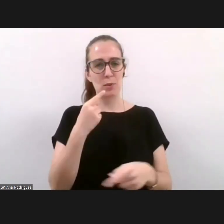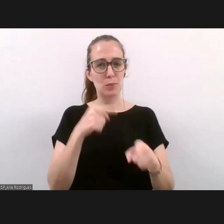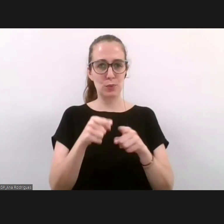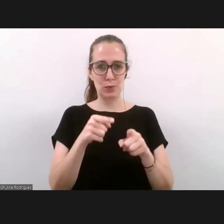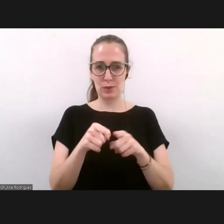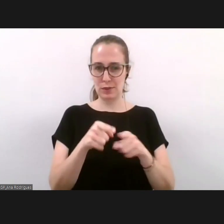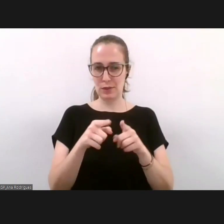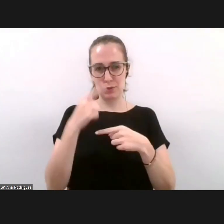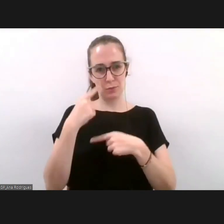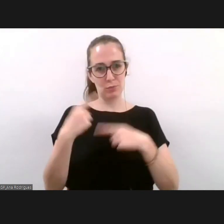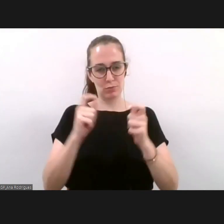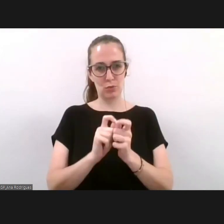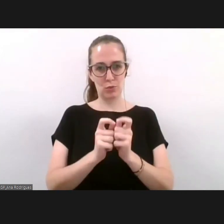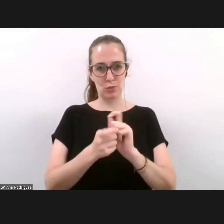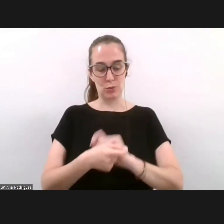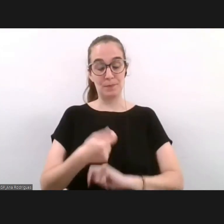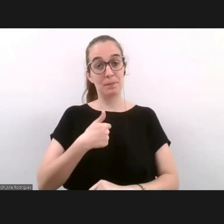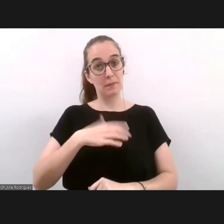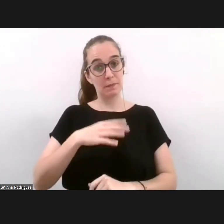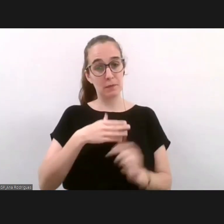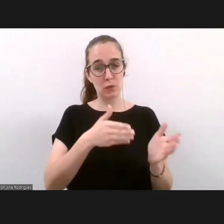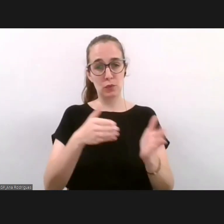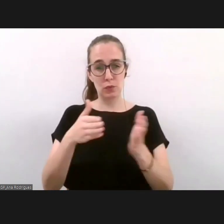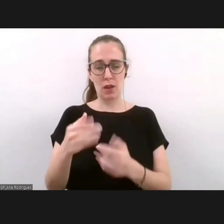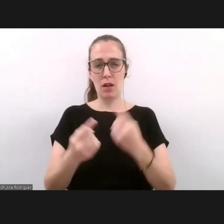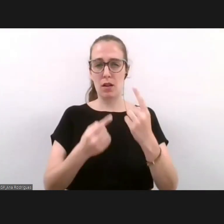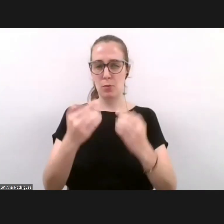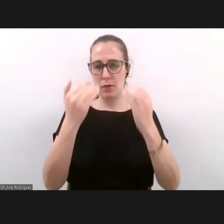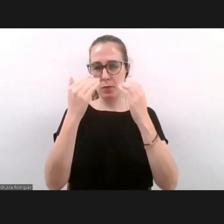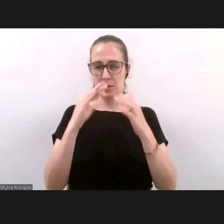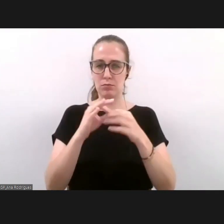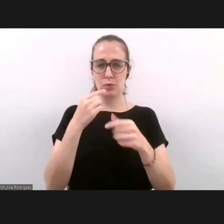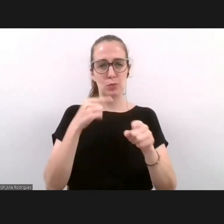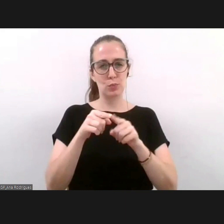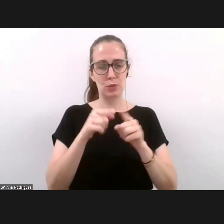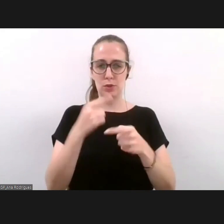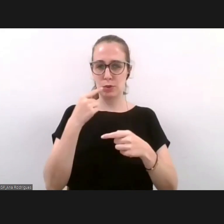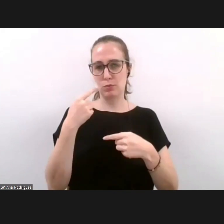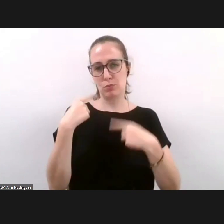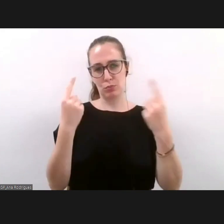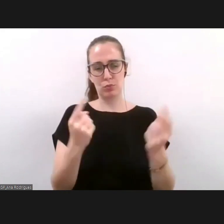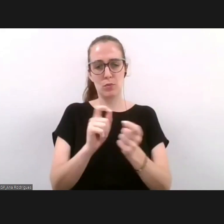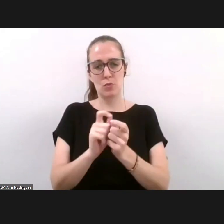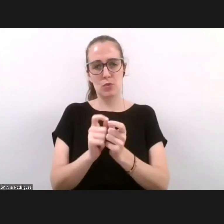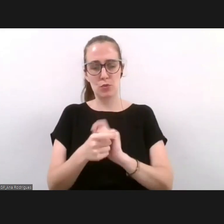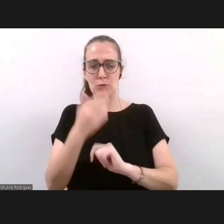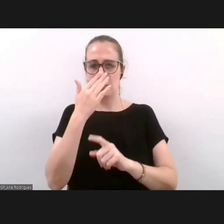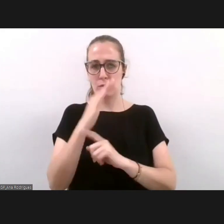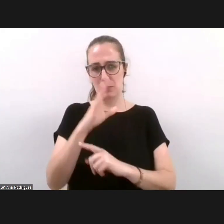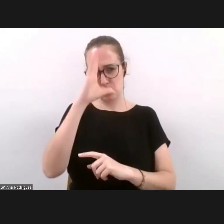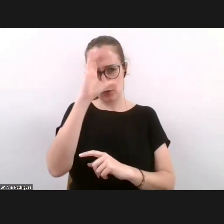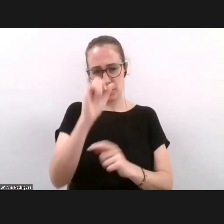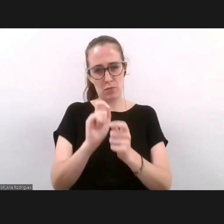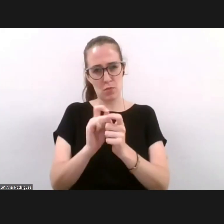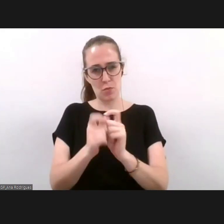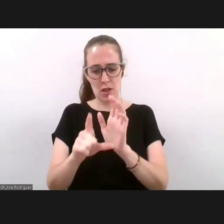Contribuir para o conhecimento geral sobre as mudanças nas políticas públicas a partir da transformação das leis e do governo em direção à sustentabilidade é o